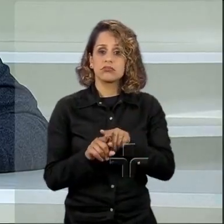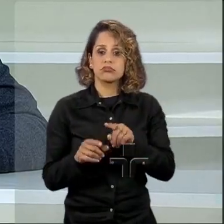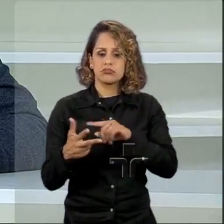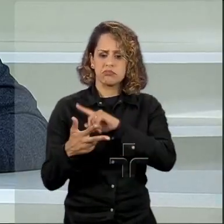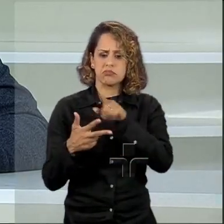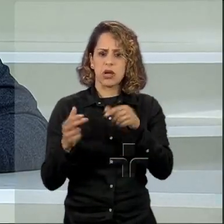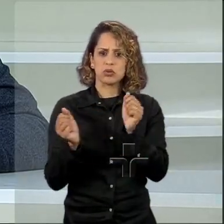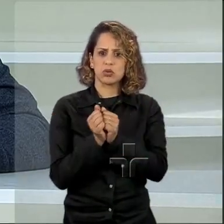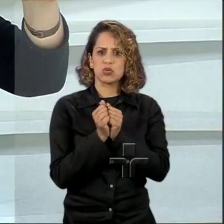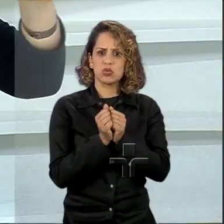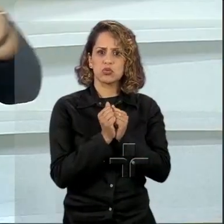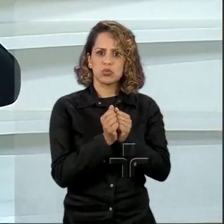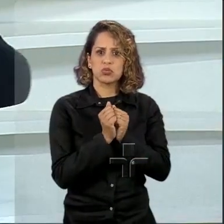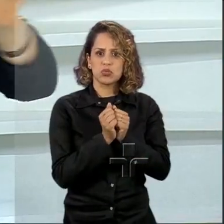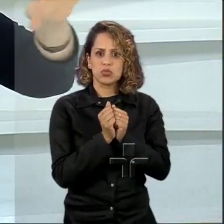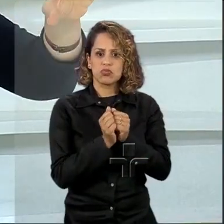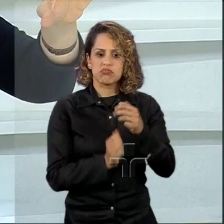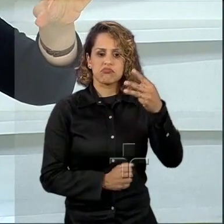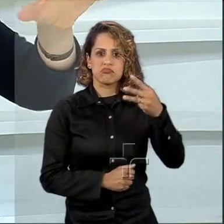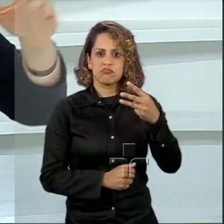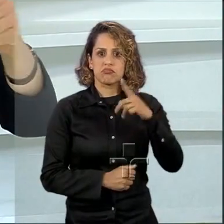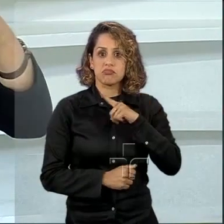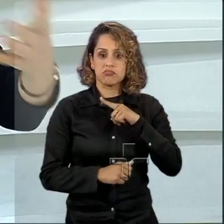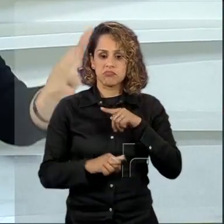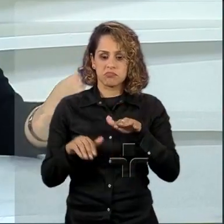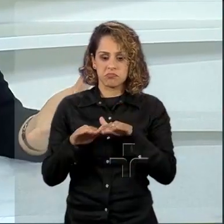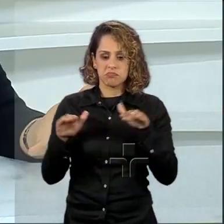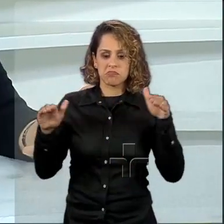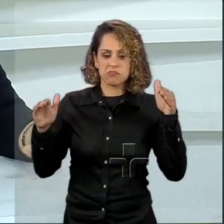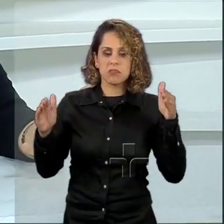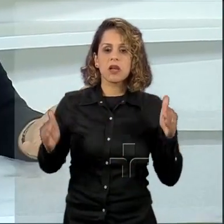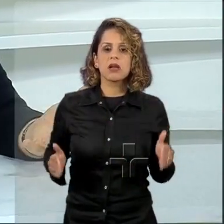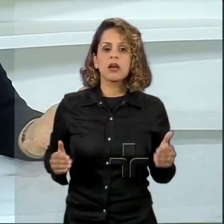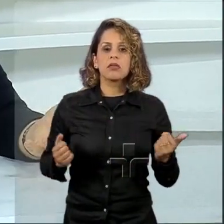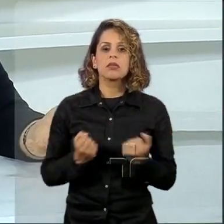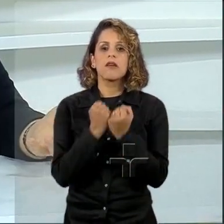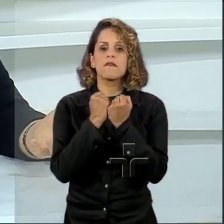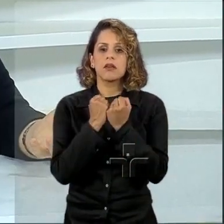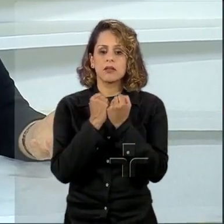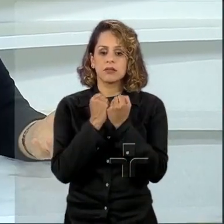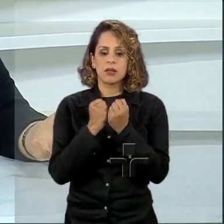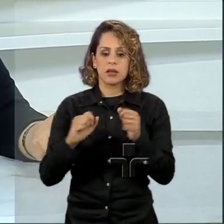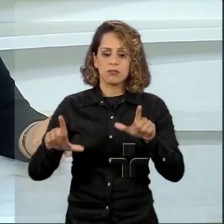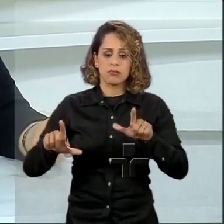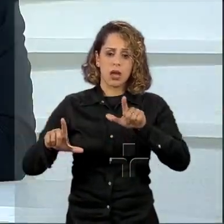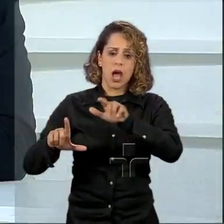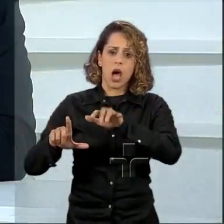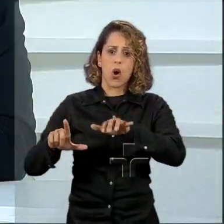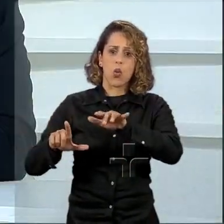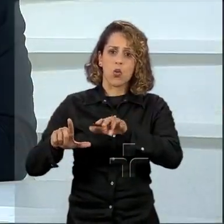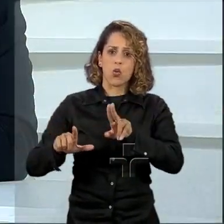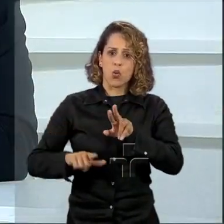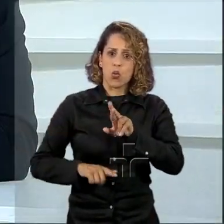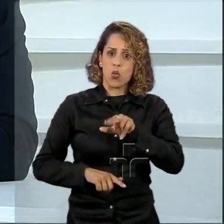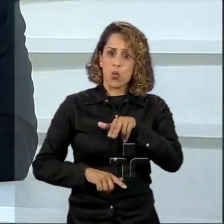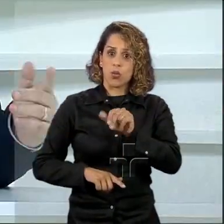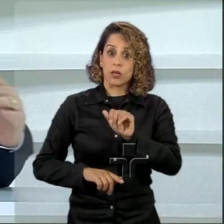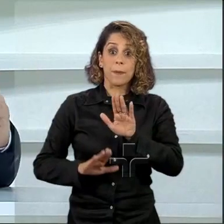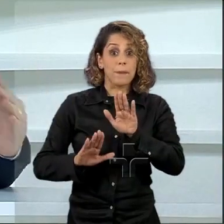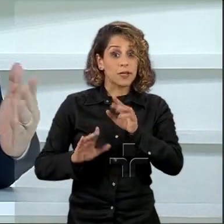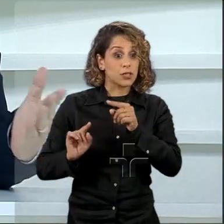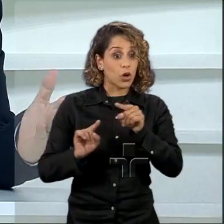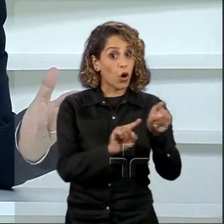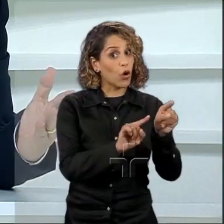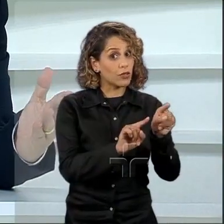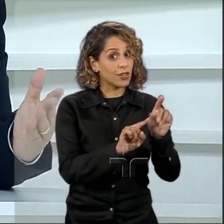64. Juntos numa bancada para defender a urna eletrônica. Mas contra o candidato. Precisamos sair, Cláudio. Na prática,